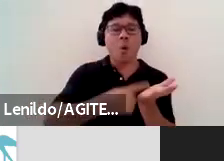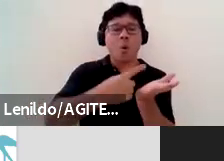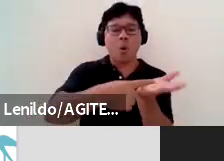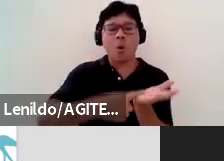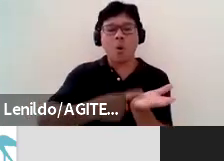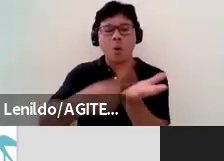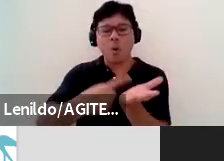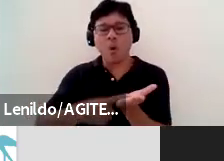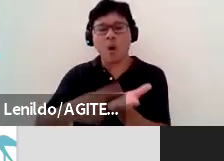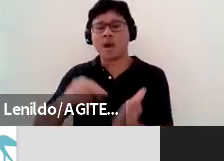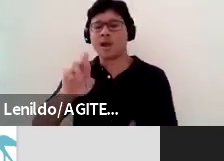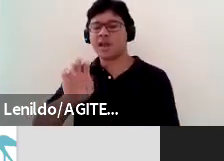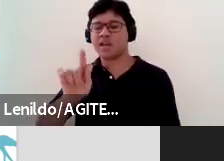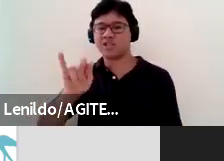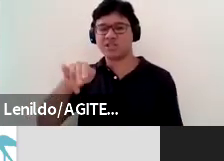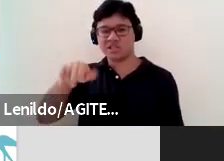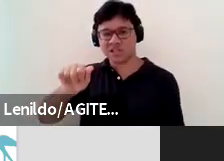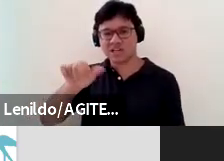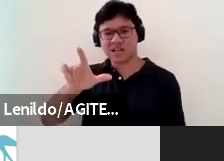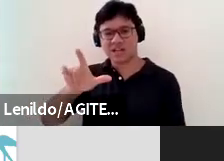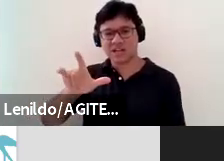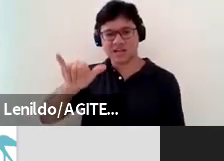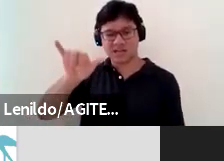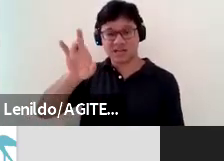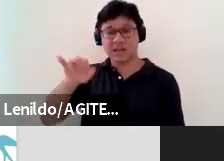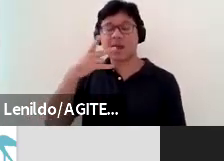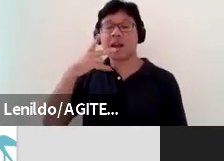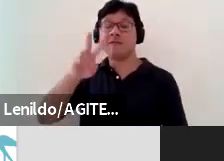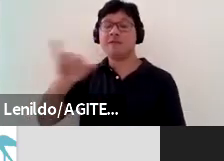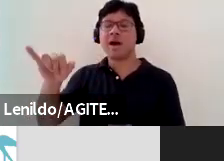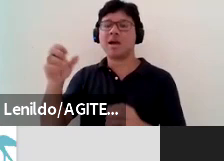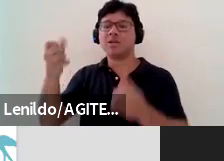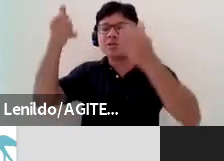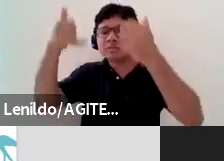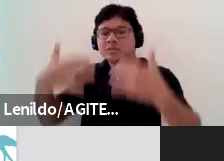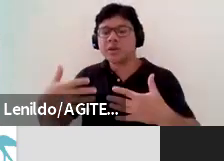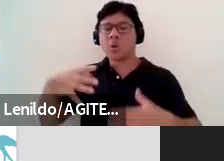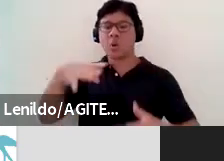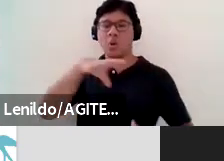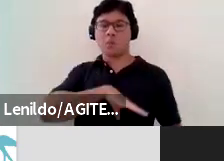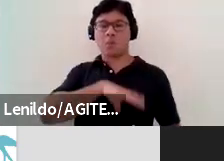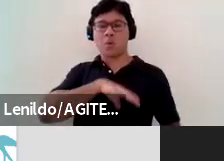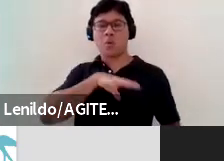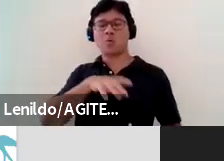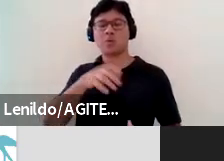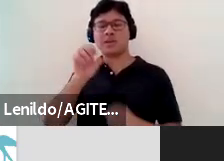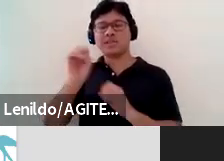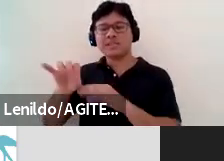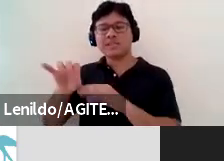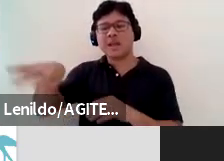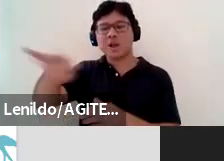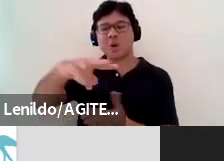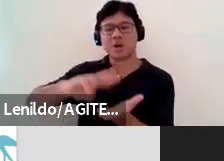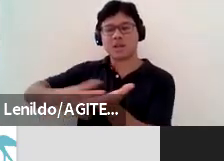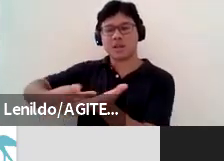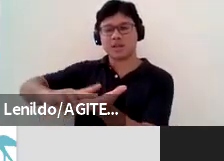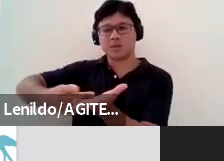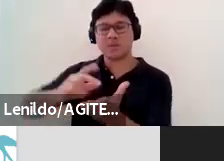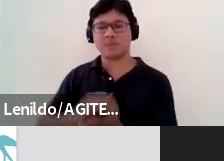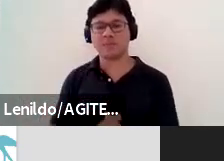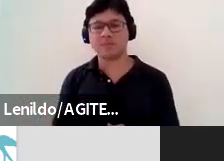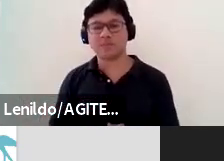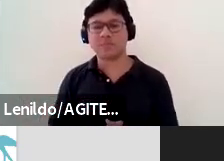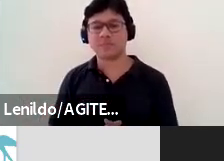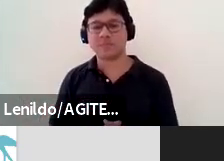oficinas com a Regina. A Regina agora vai dar uma atualização de português para tradutores em novembro, pela Pretexto. Então, a gente